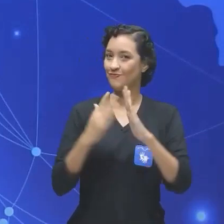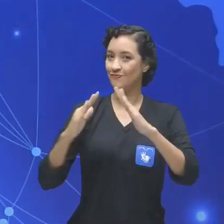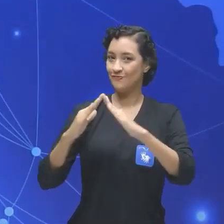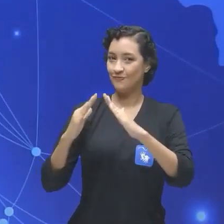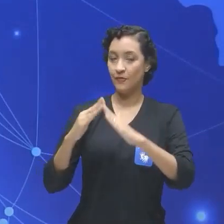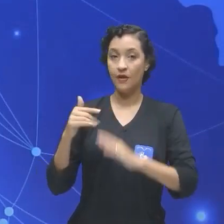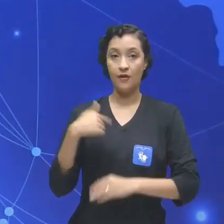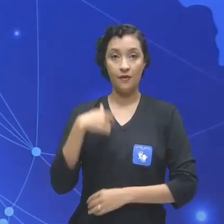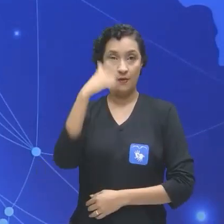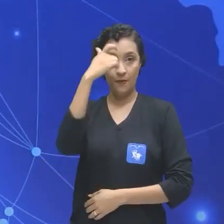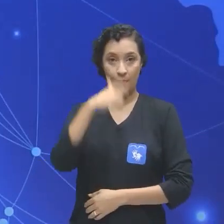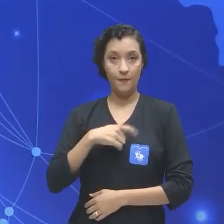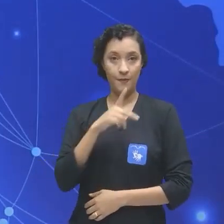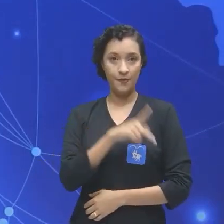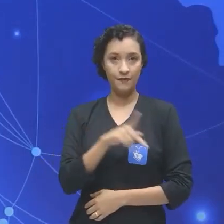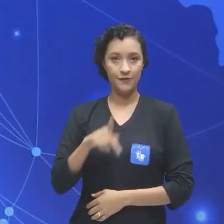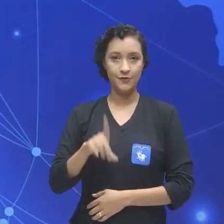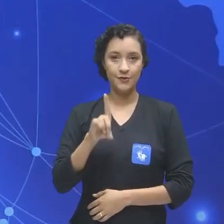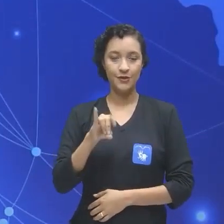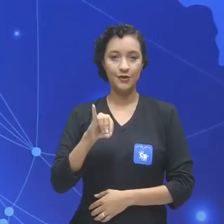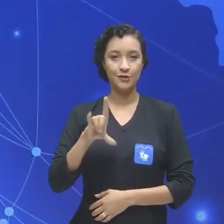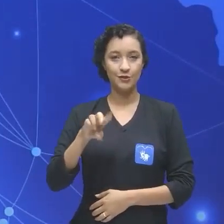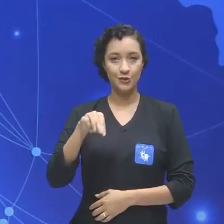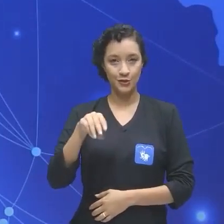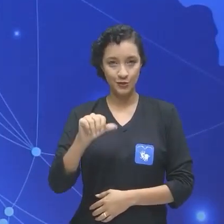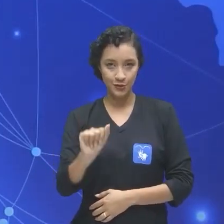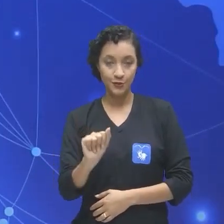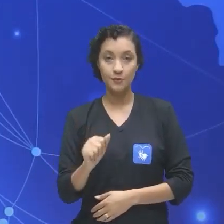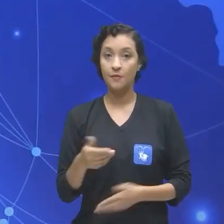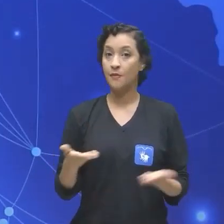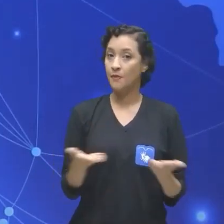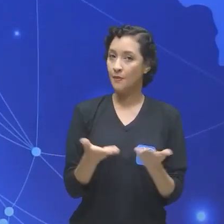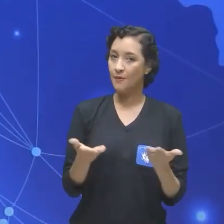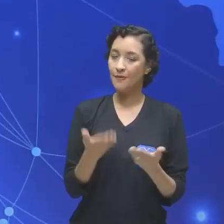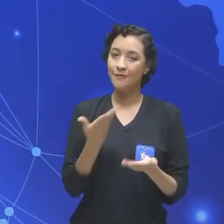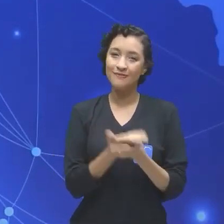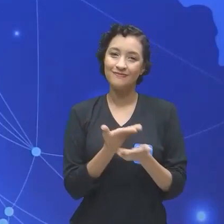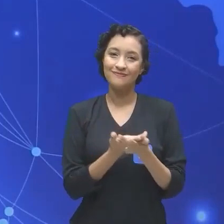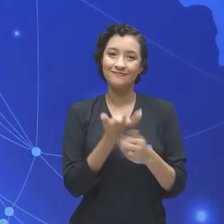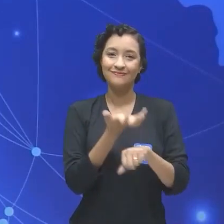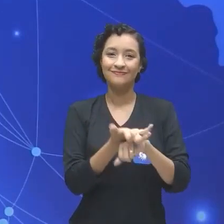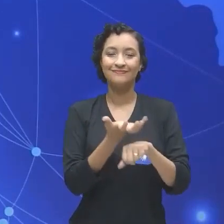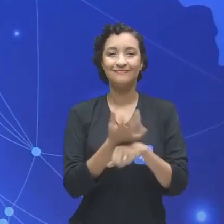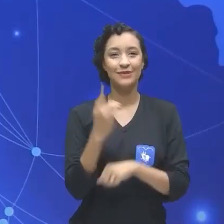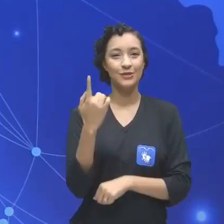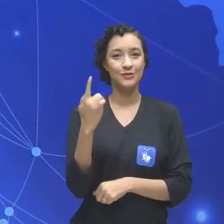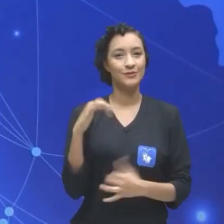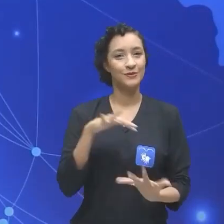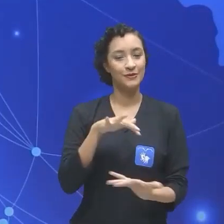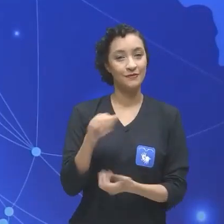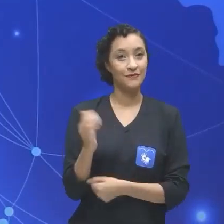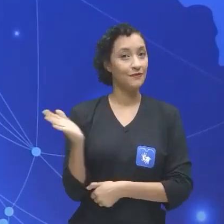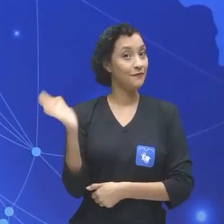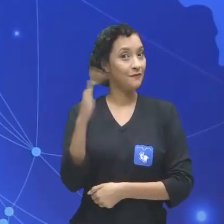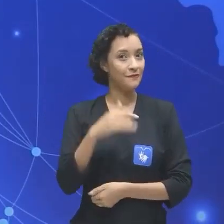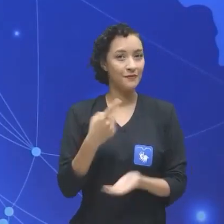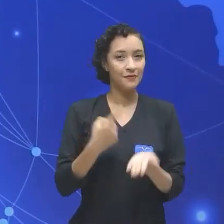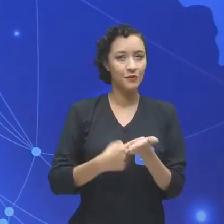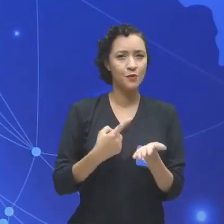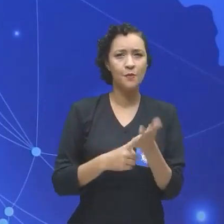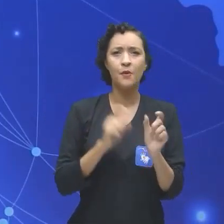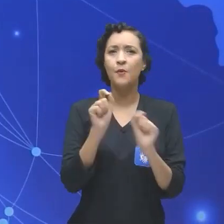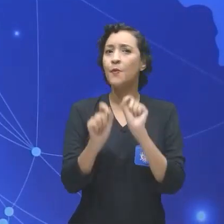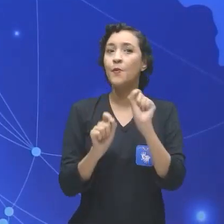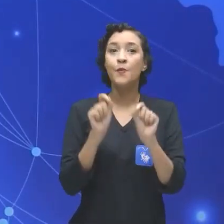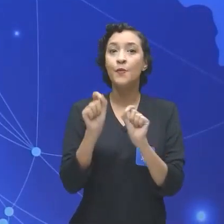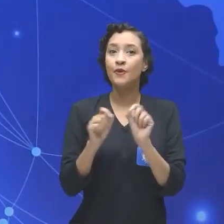professora Dilma dos Anjos e essa é a nossa aula de Geografia. Agora eu te convido para descobrir o que é que nós temos para a aula